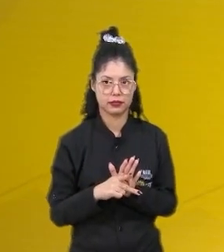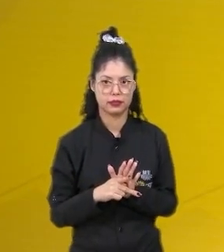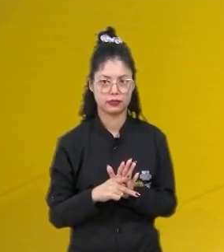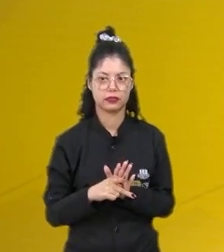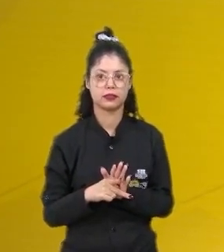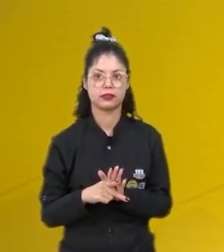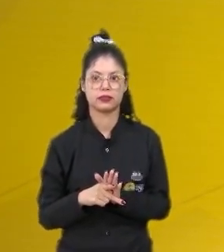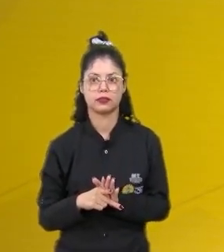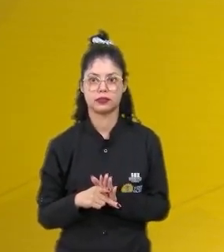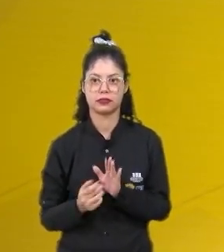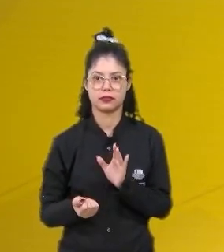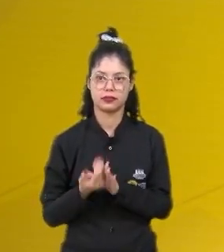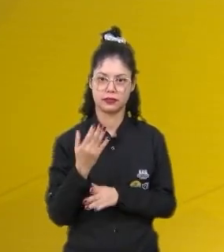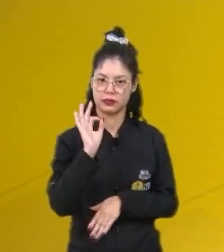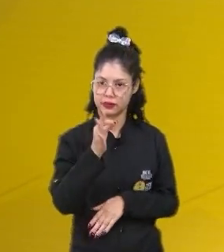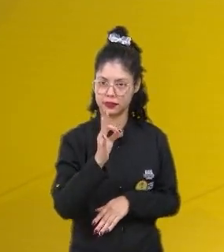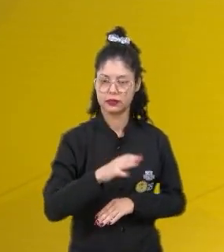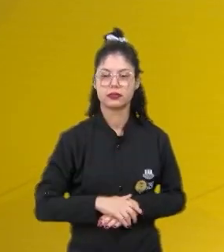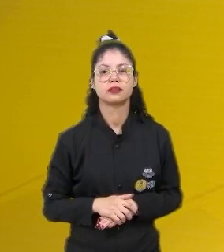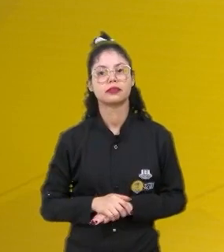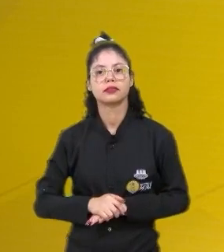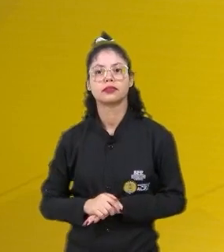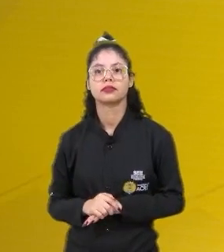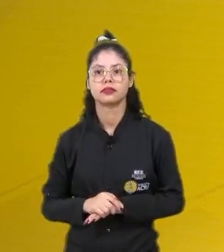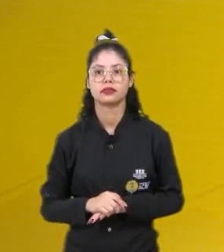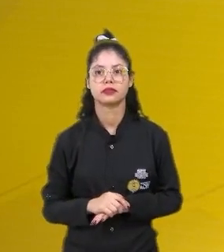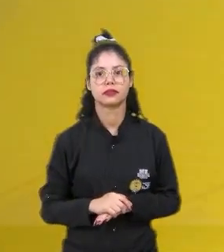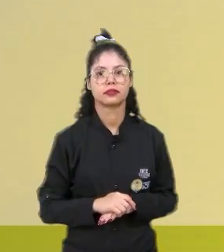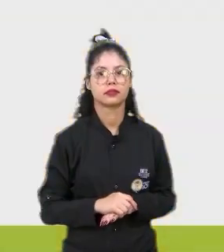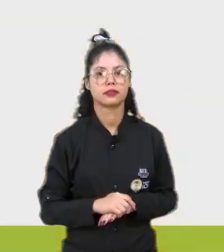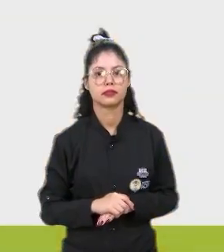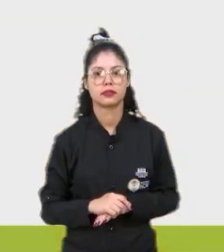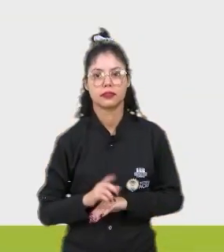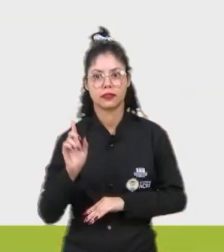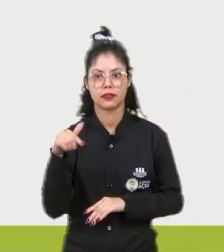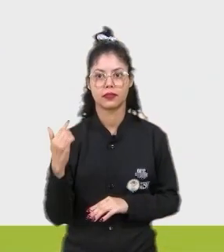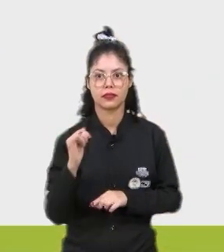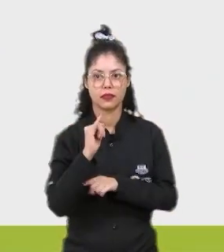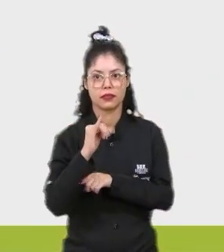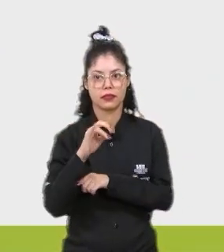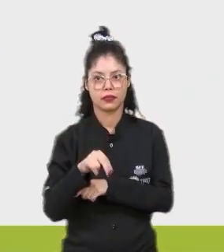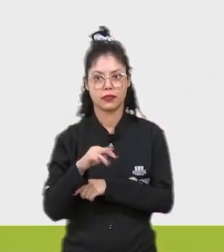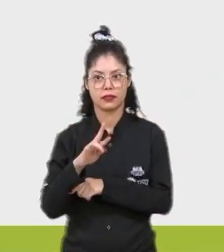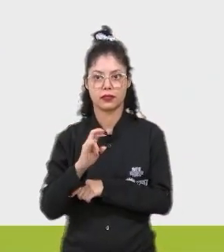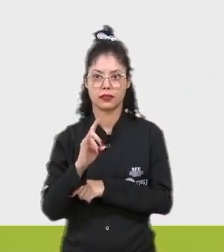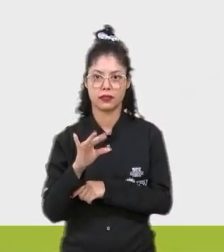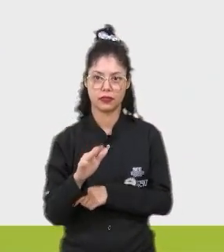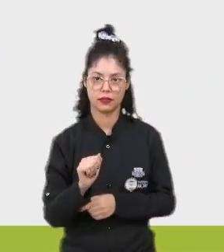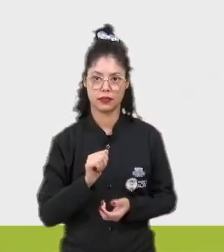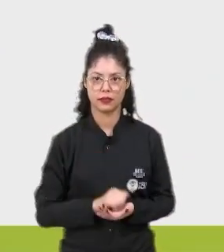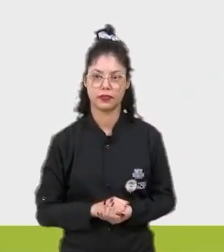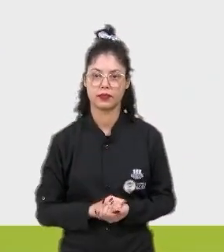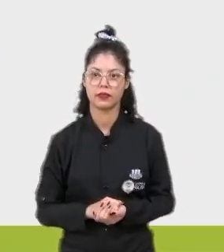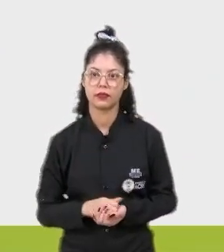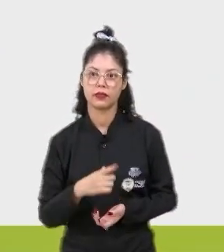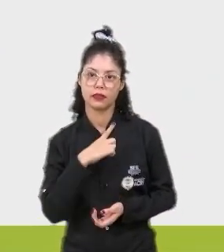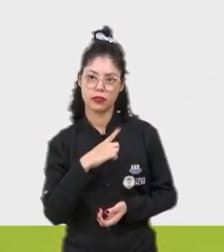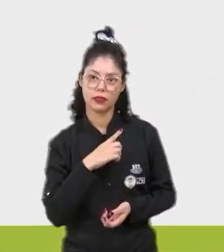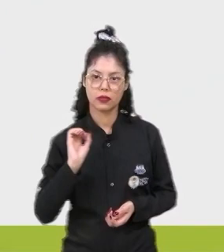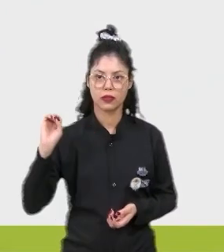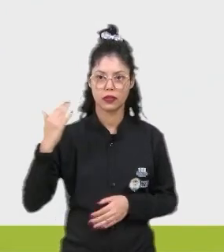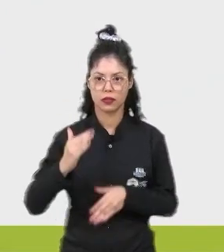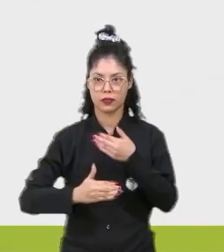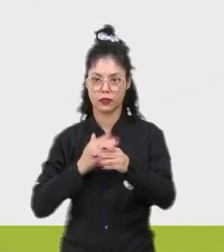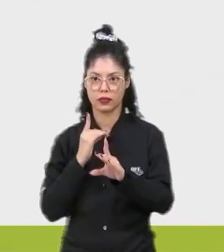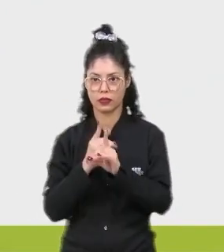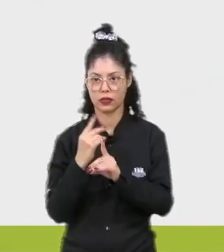que o cristal foi criado, tá certo? Então, isso é ressonância. Vamos ver agora um outro que é chamado de interferência. É um fenômeno